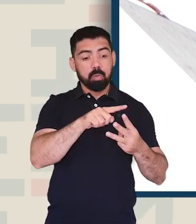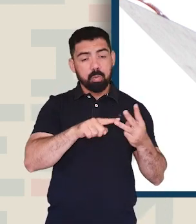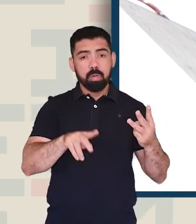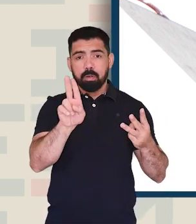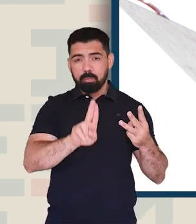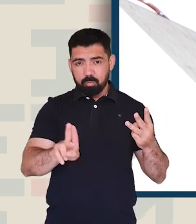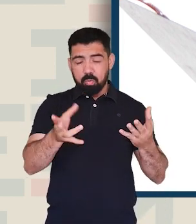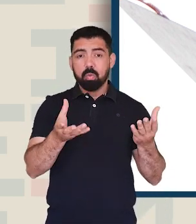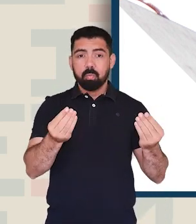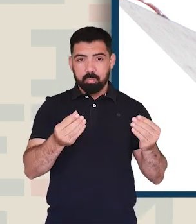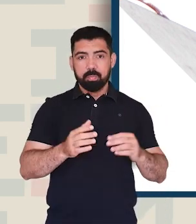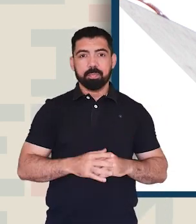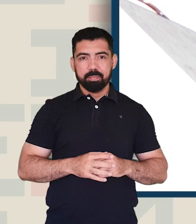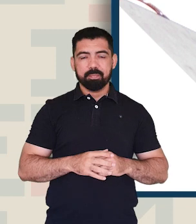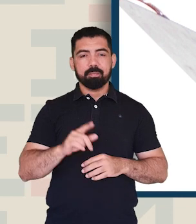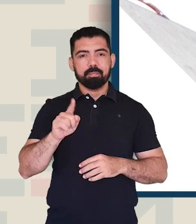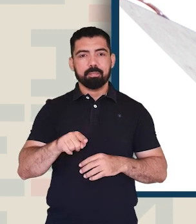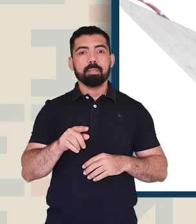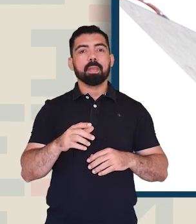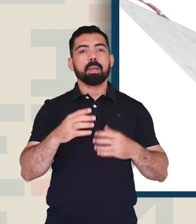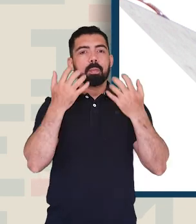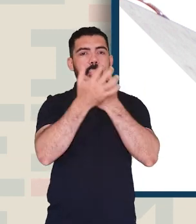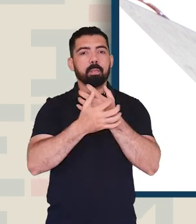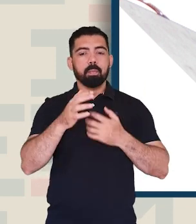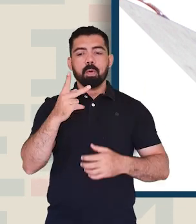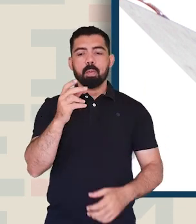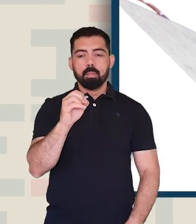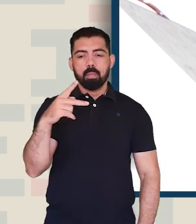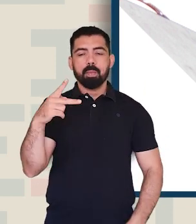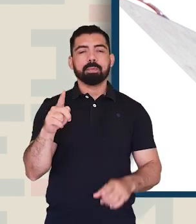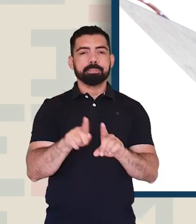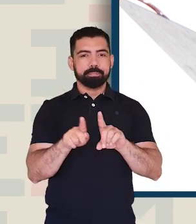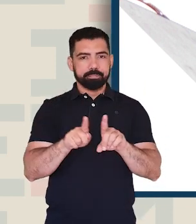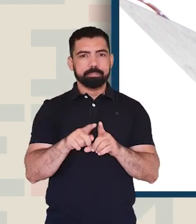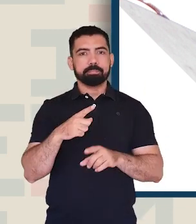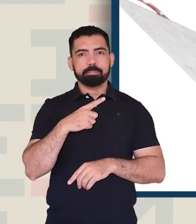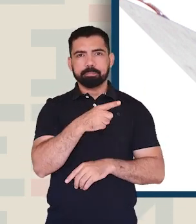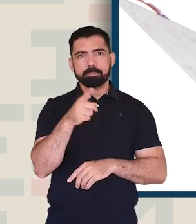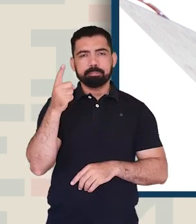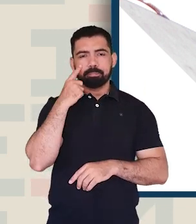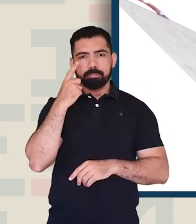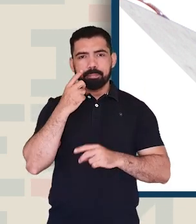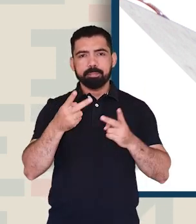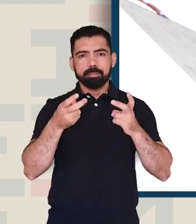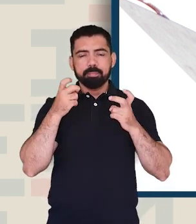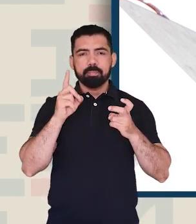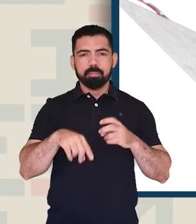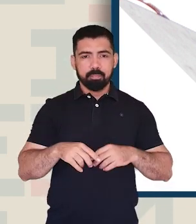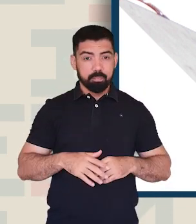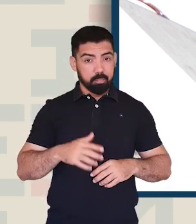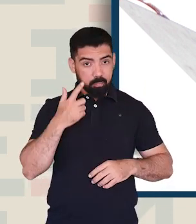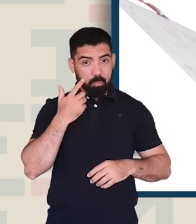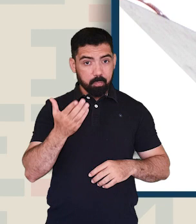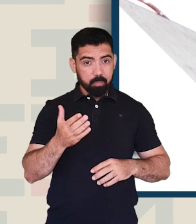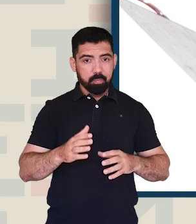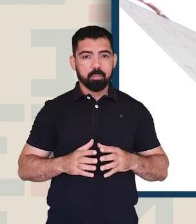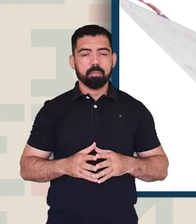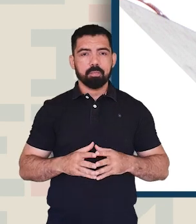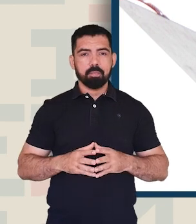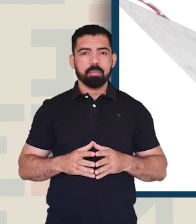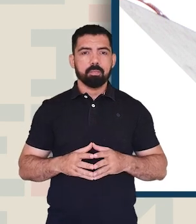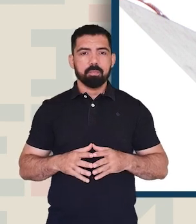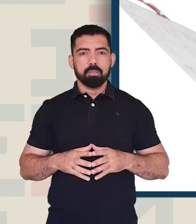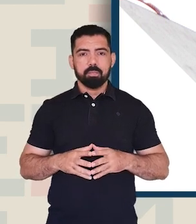que virou famigerada, inclusive na música pop também americana de hoje em dia, aquela famosa progressão.